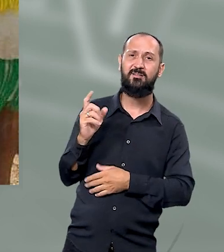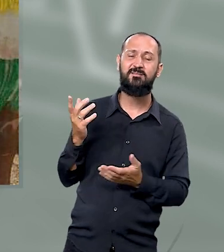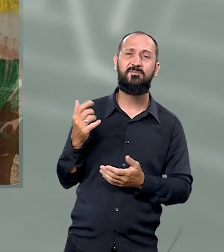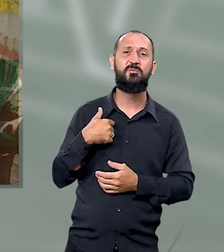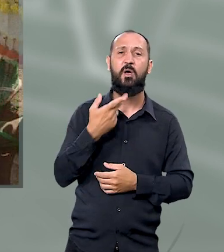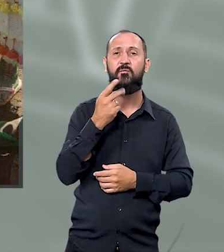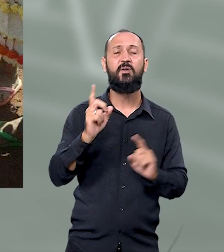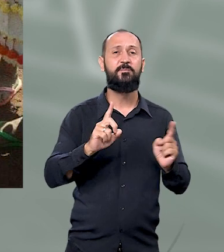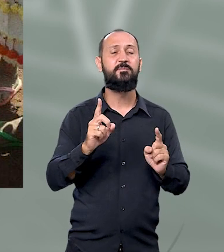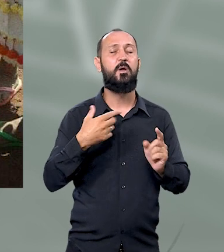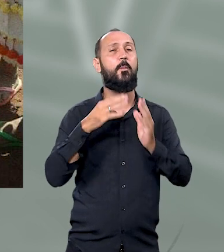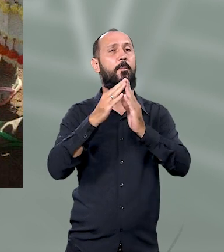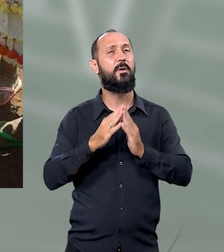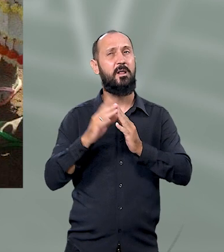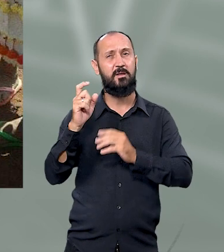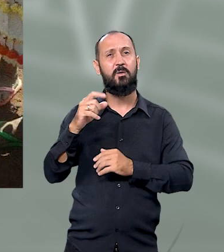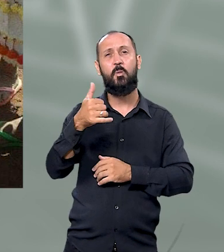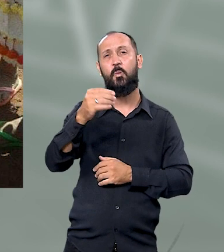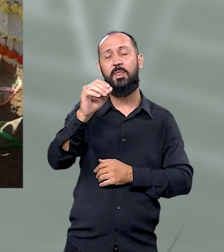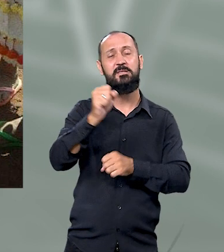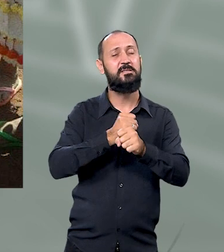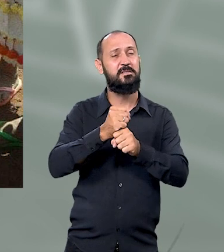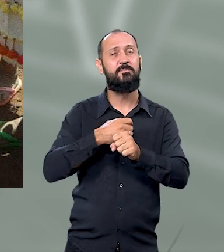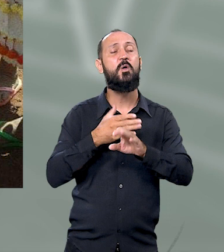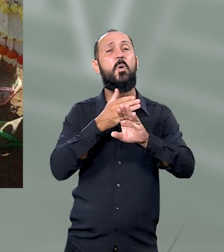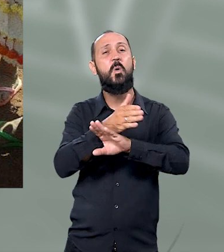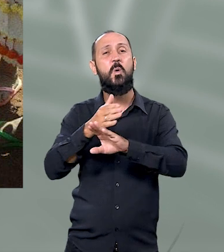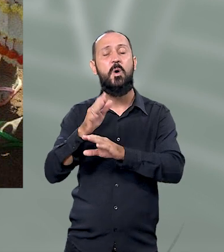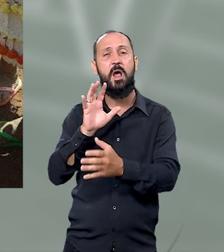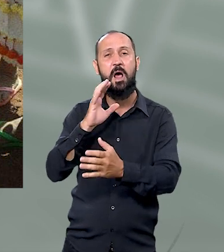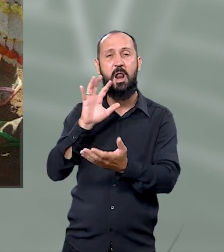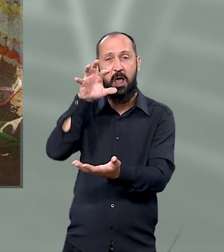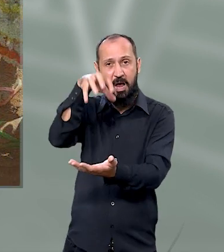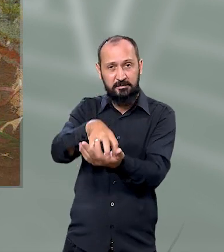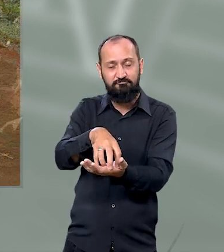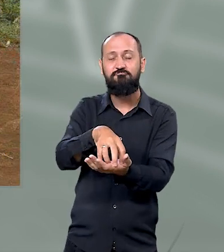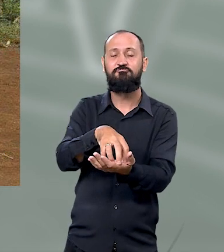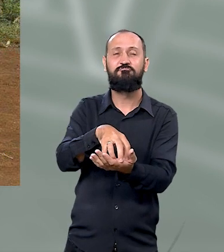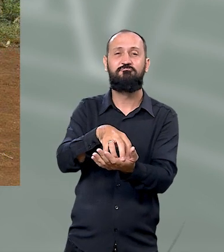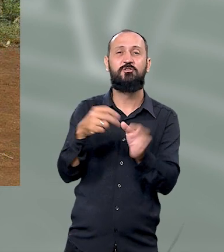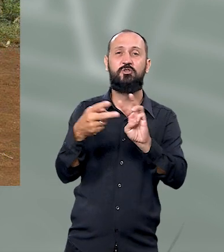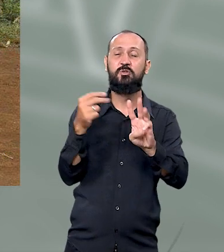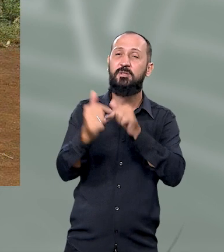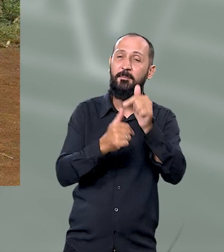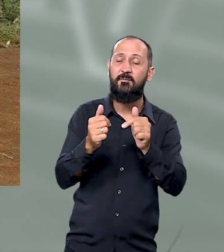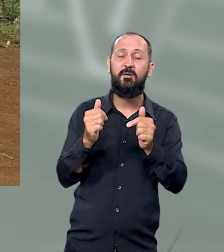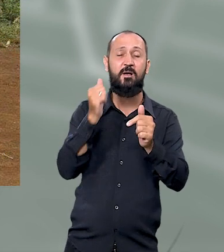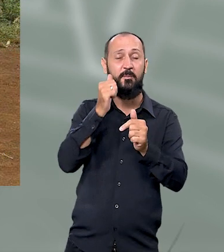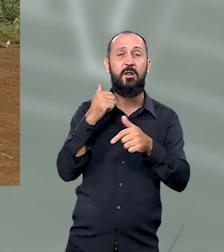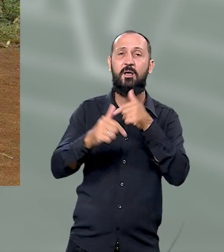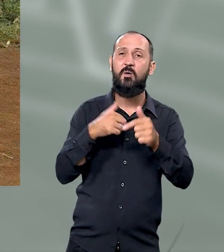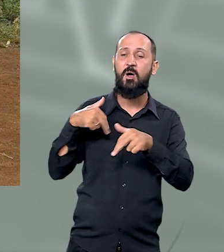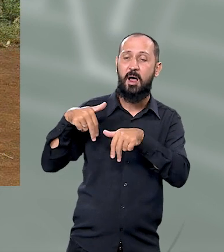Dourados quase 10 anos. E eu frequentava a reserva indígena. Eu trabalhava com as mulheres indígenas, caminhava ao lado delas. E o